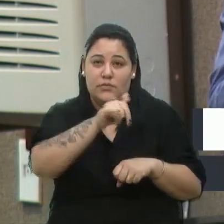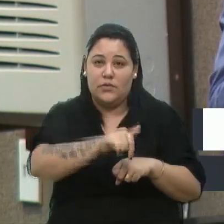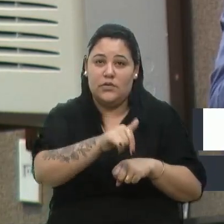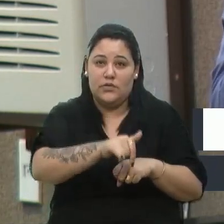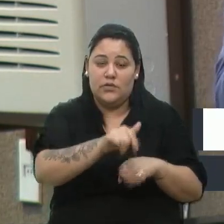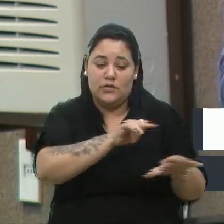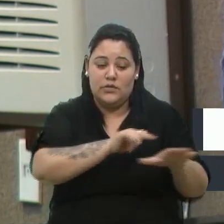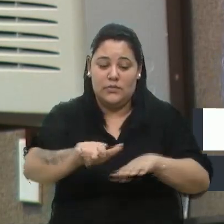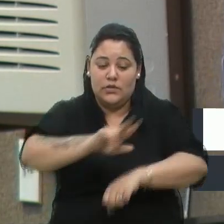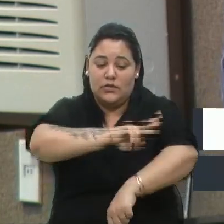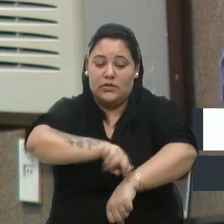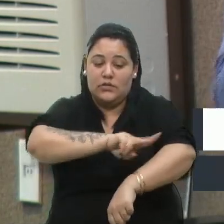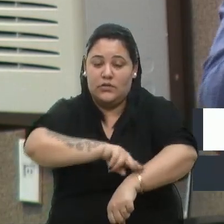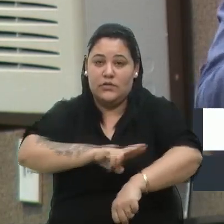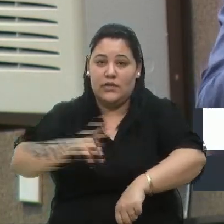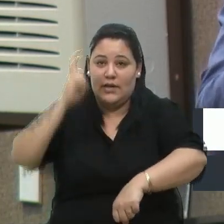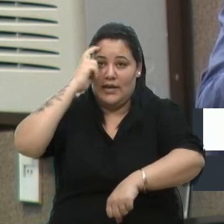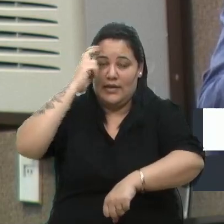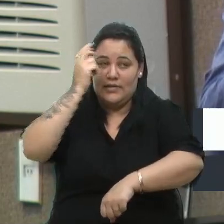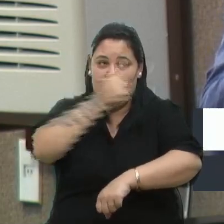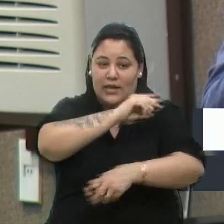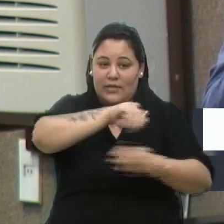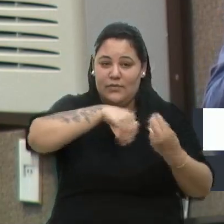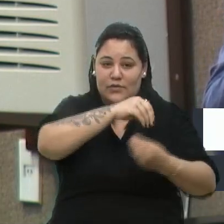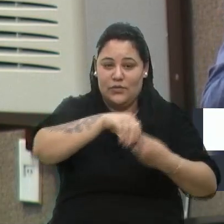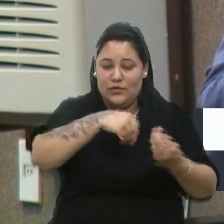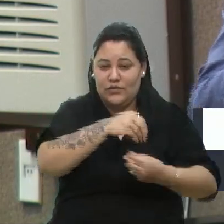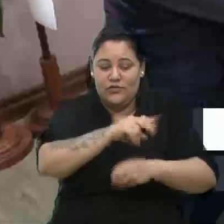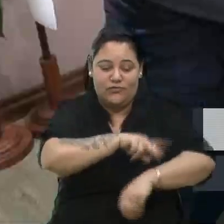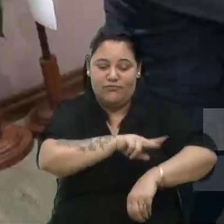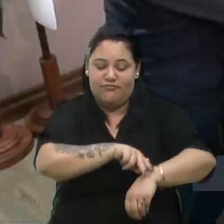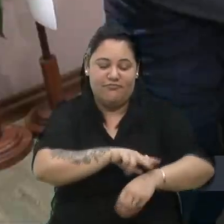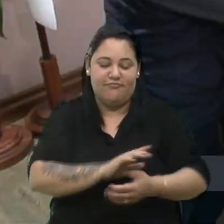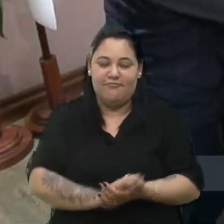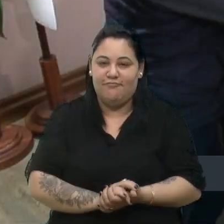Semana das Etnias ali na Casa das Etnias, tá bom? Obrigado, presidente. Obrigado, vereador Camilo.